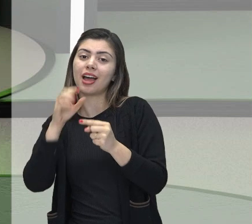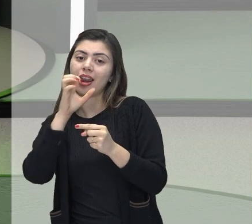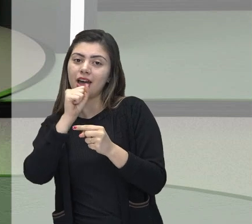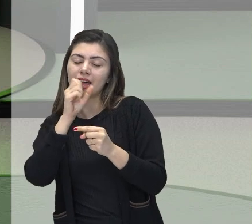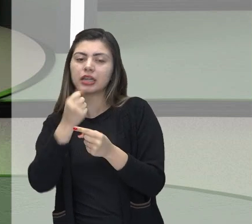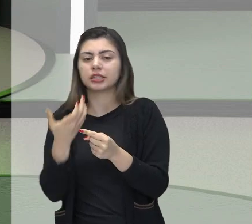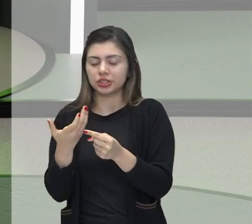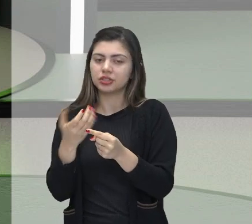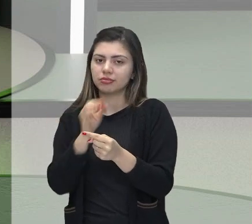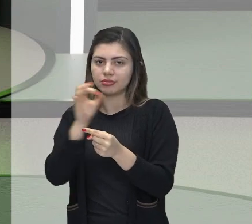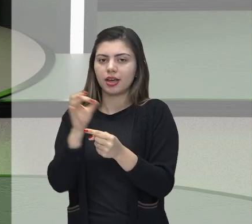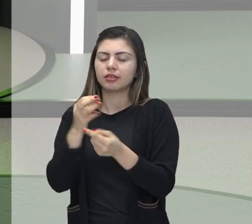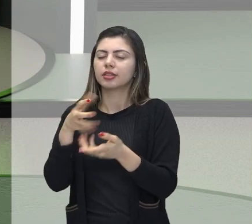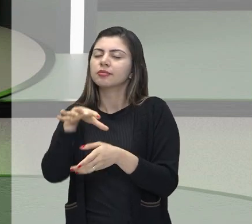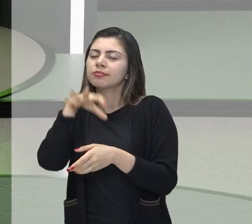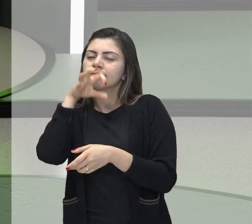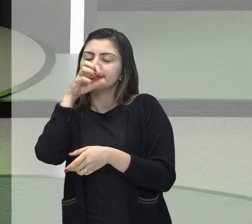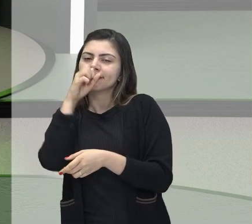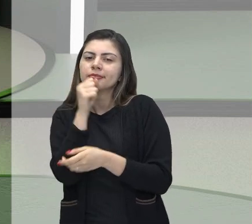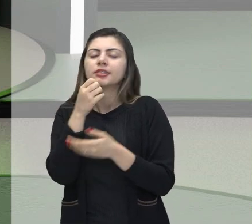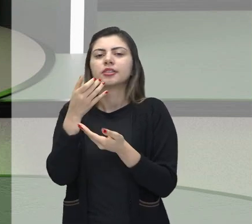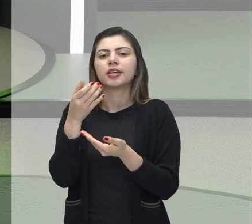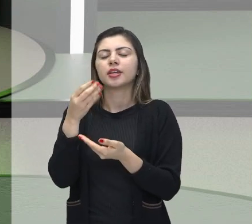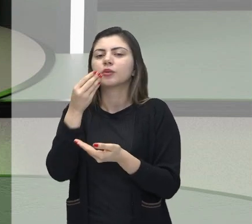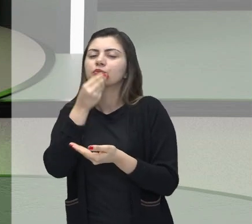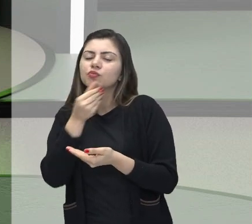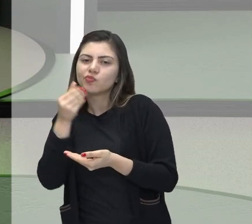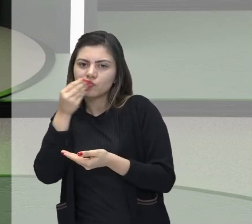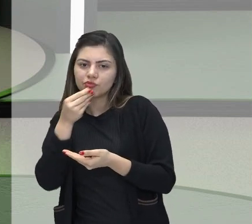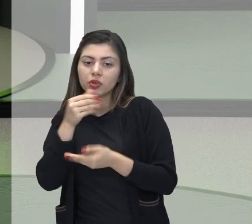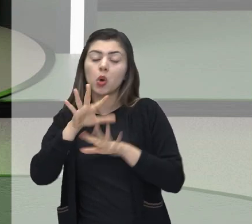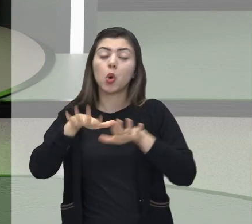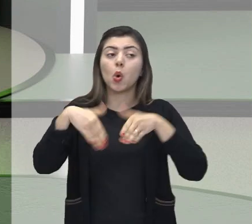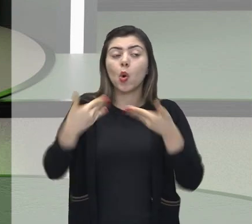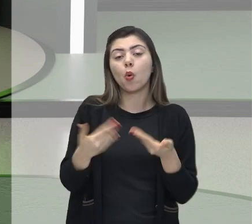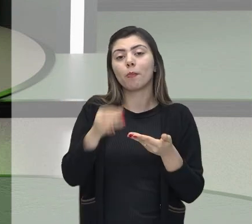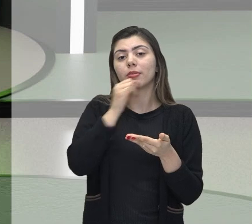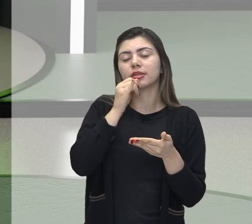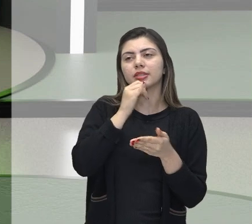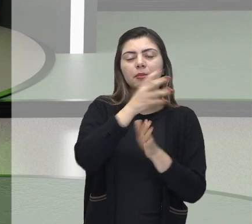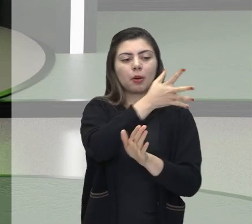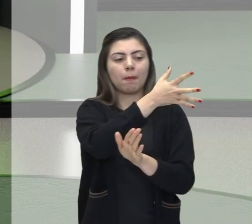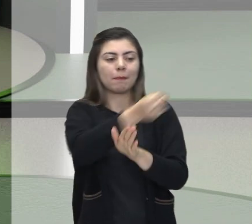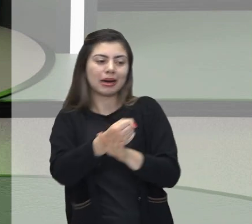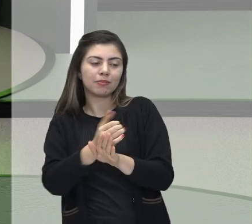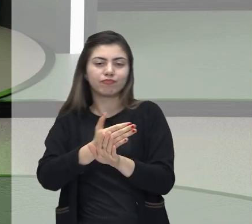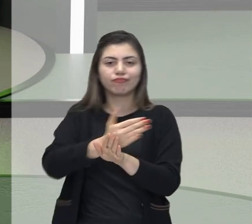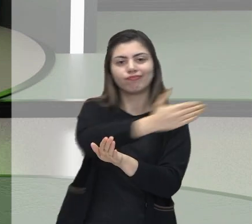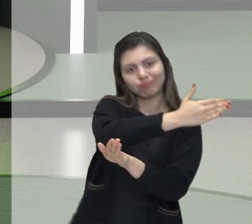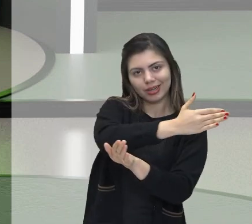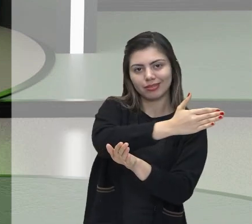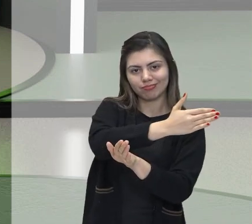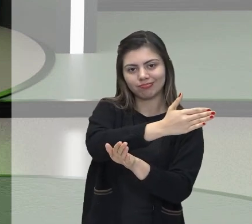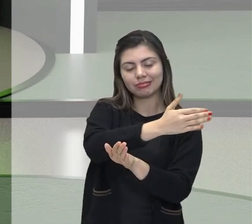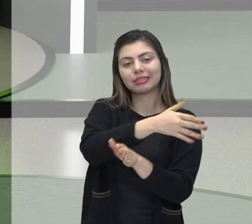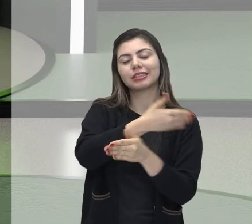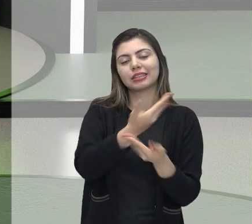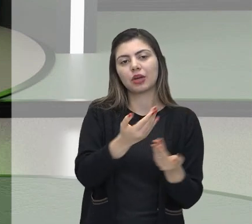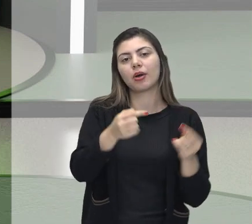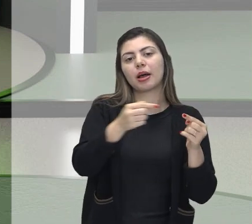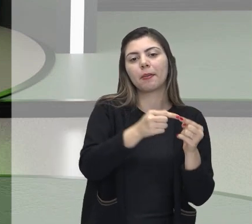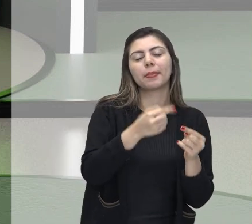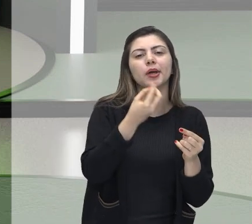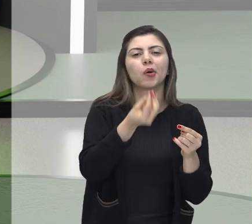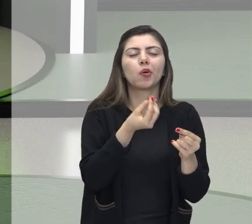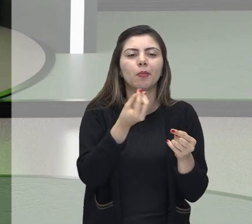aquele aroma, aquele sabor da laranja, ou então ele pode desviar o plano da luz para o outro lado, e aí ele